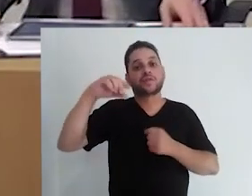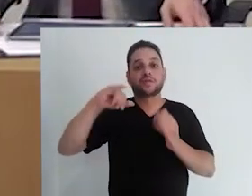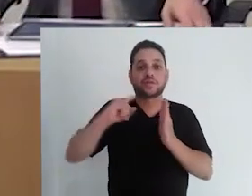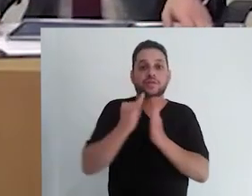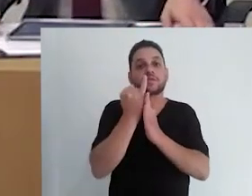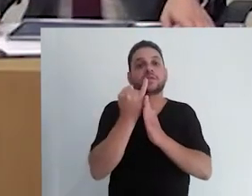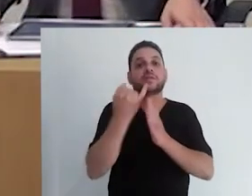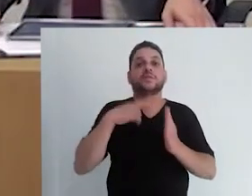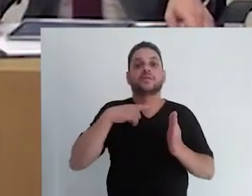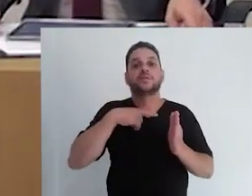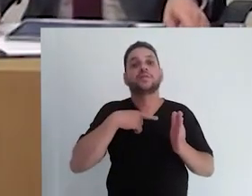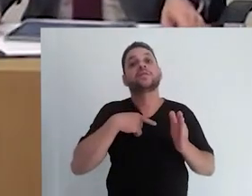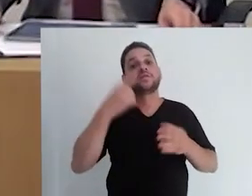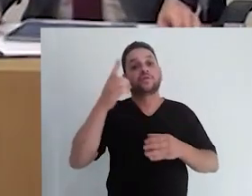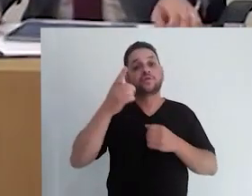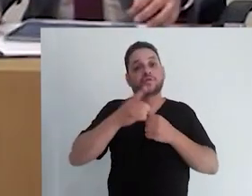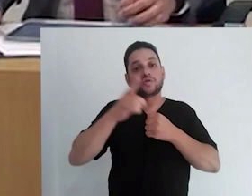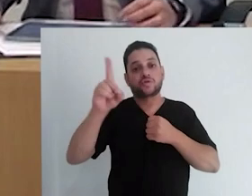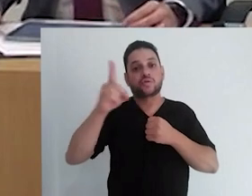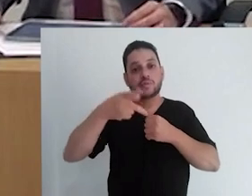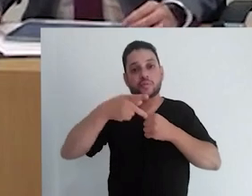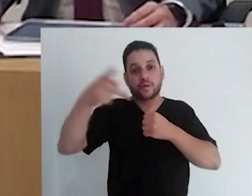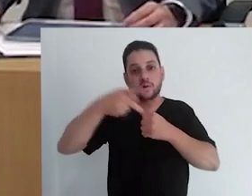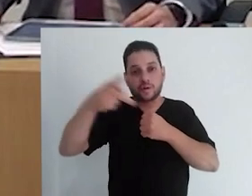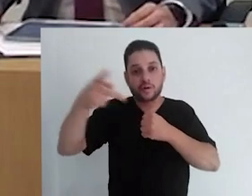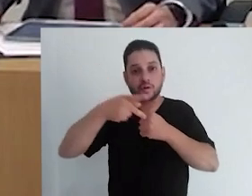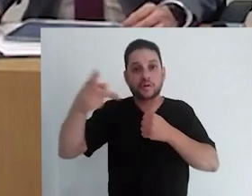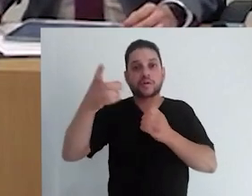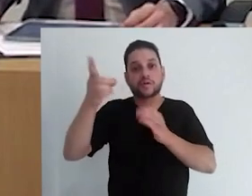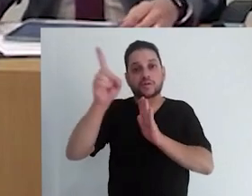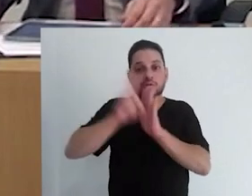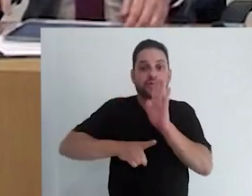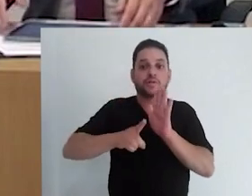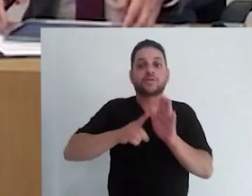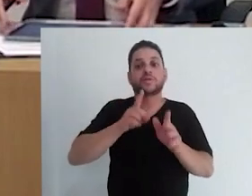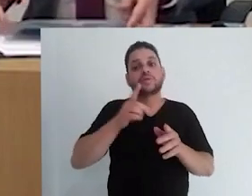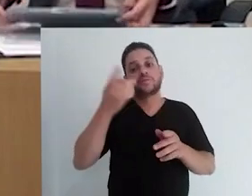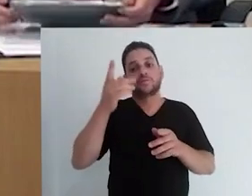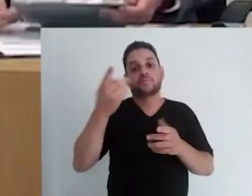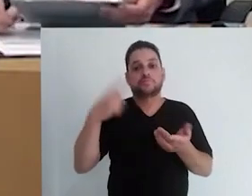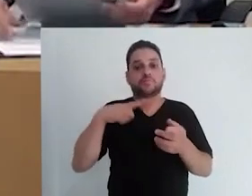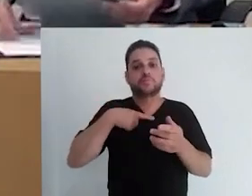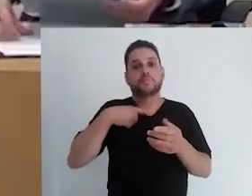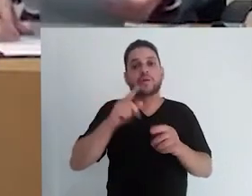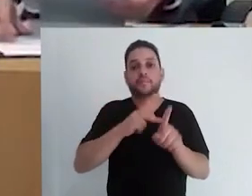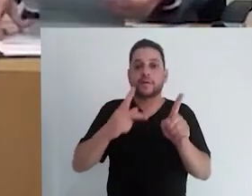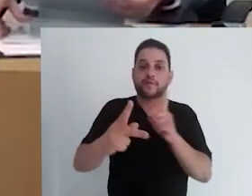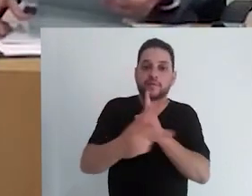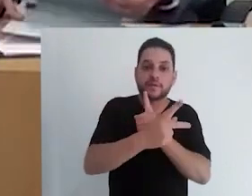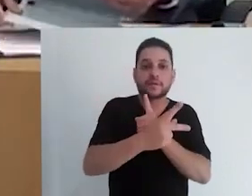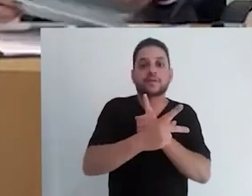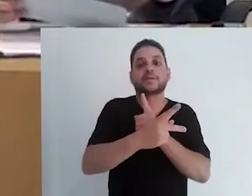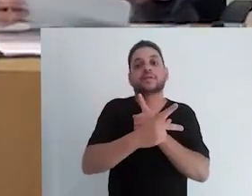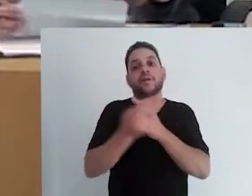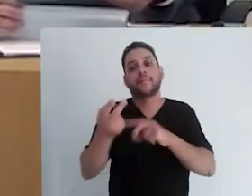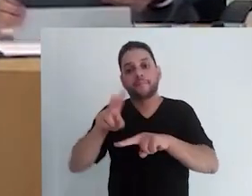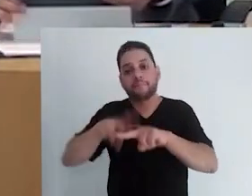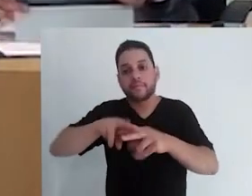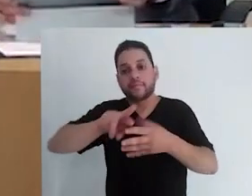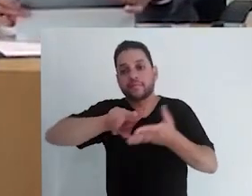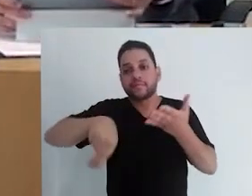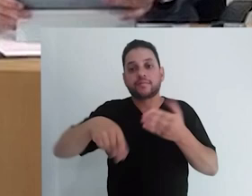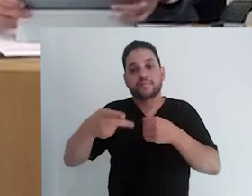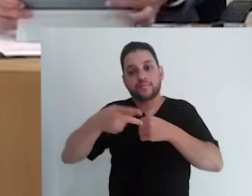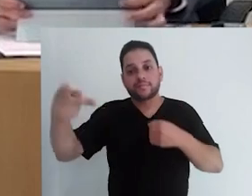em Direito Público, em atuação em Direito Administrativo, Tributário, Previdenciário e Penal. E o doutor